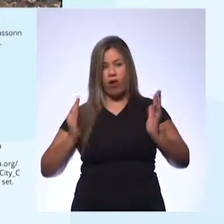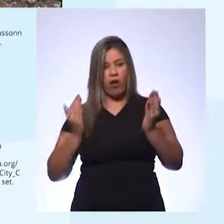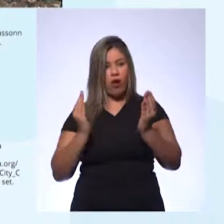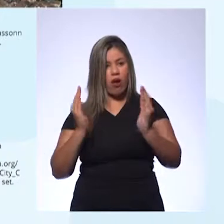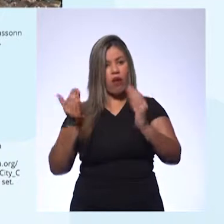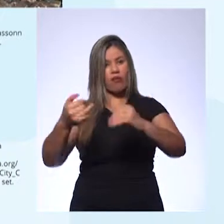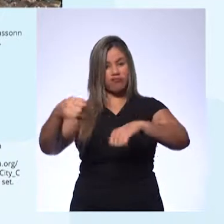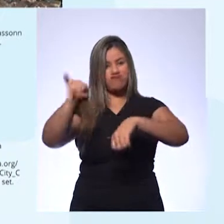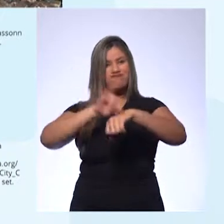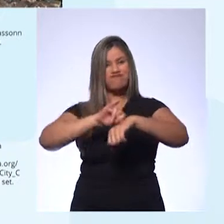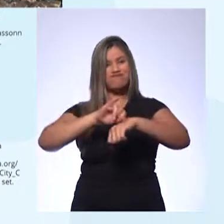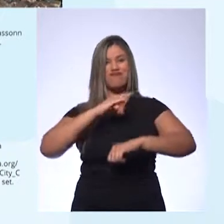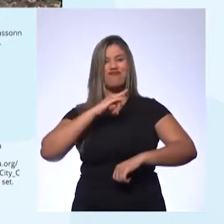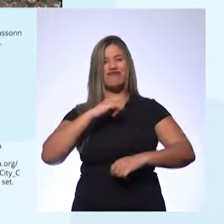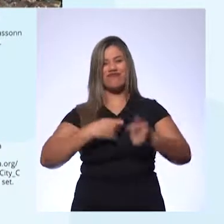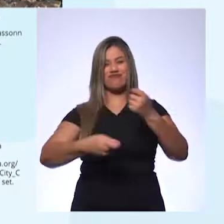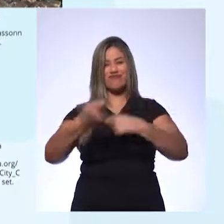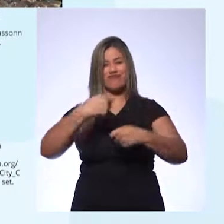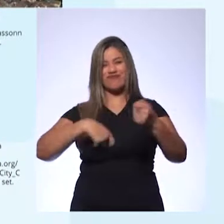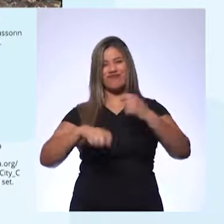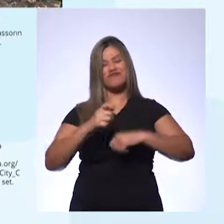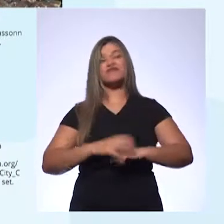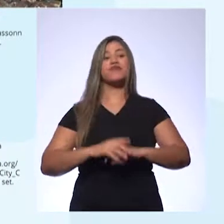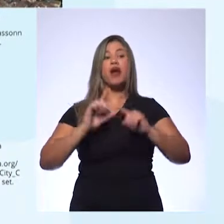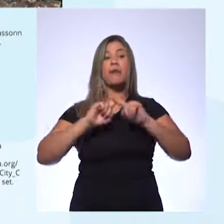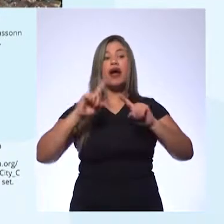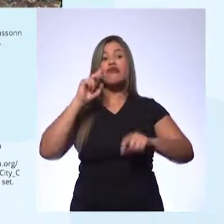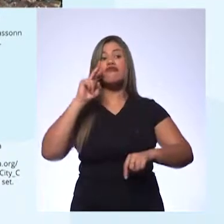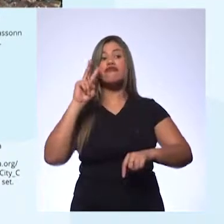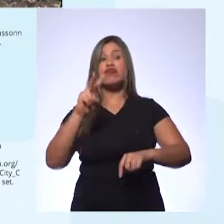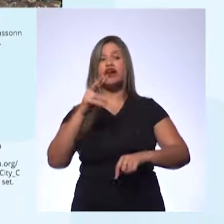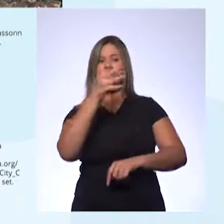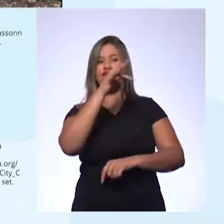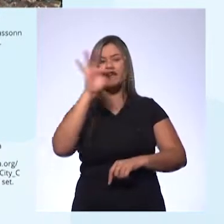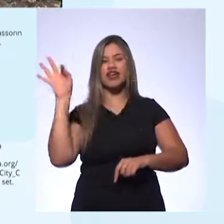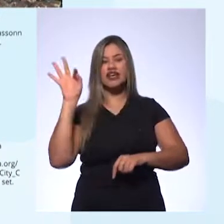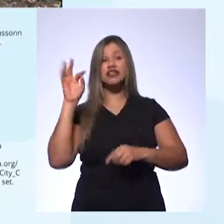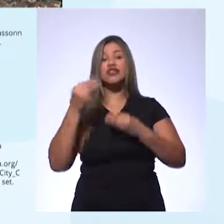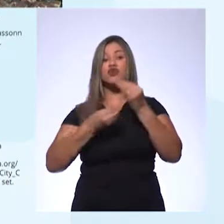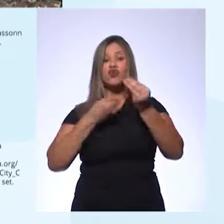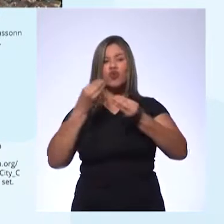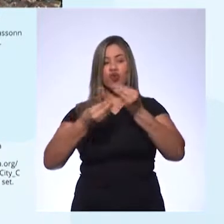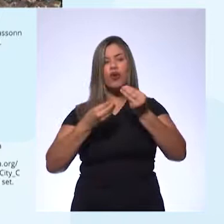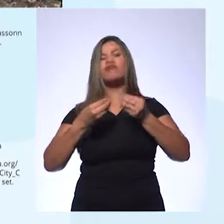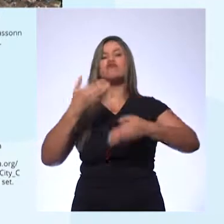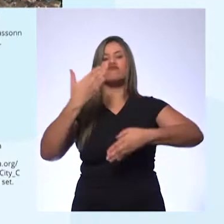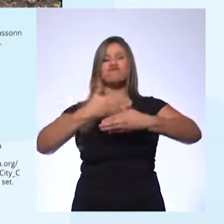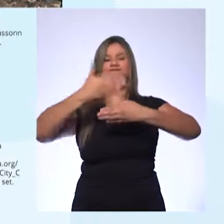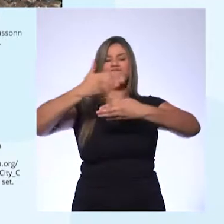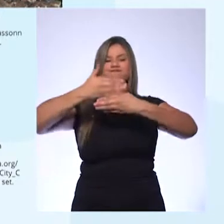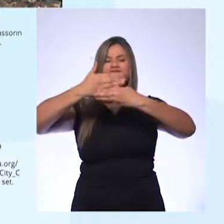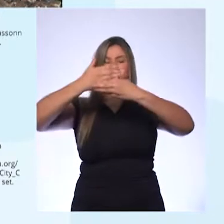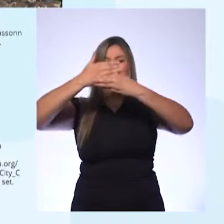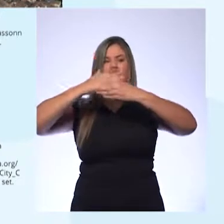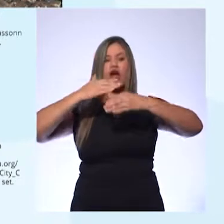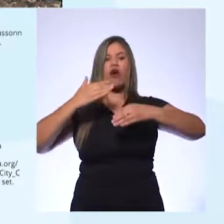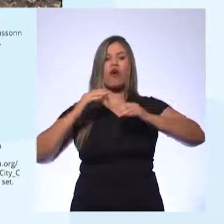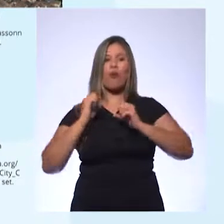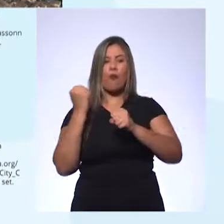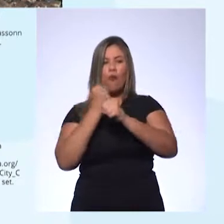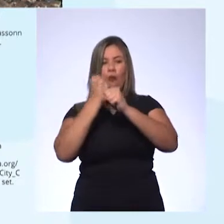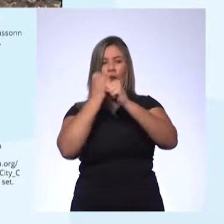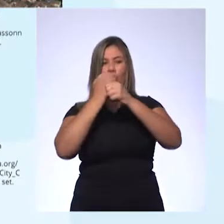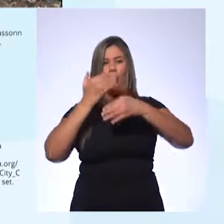as respostas estão corretas as eu quero que vocês observam essa da França que ela está toda murada e observarão